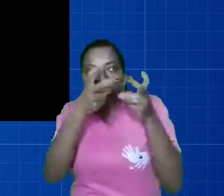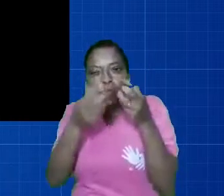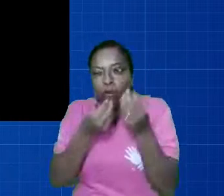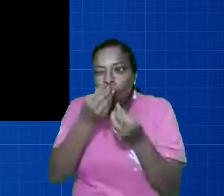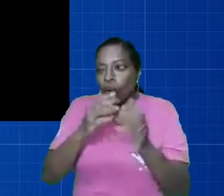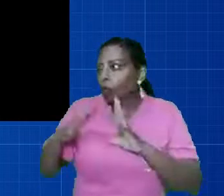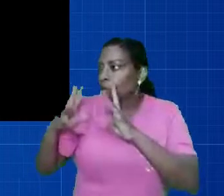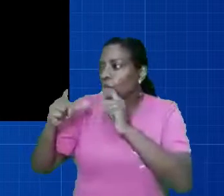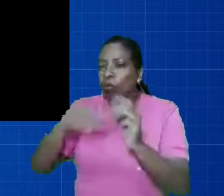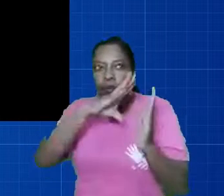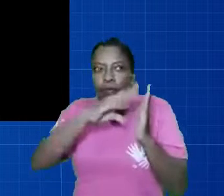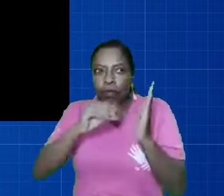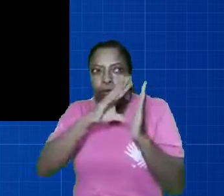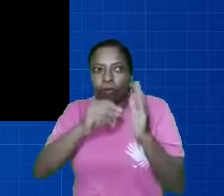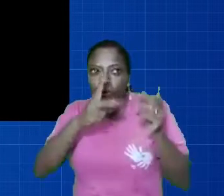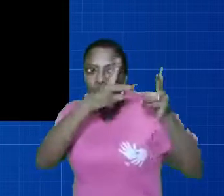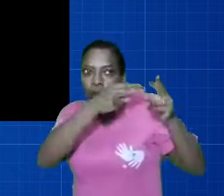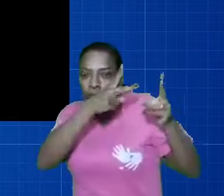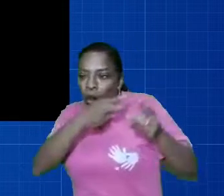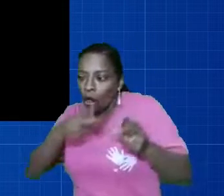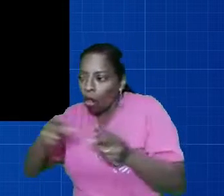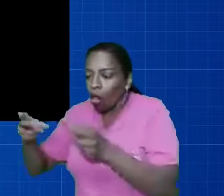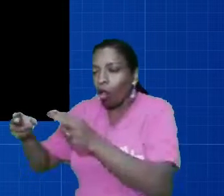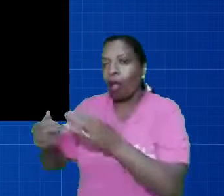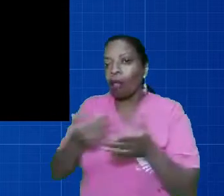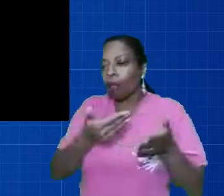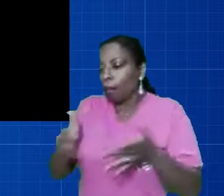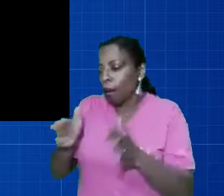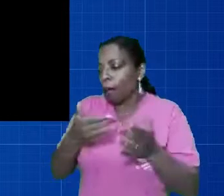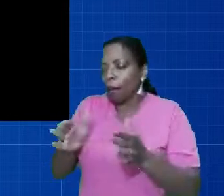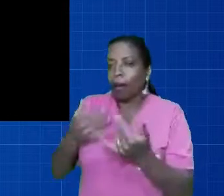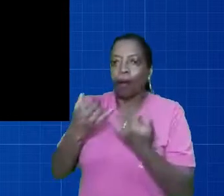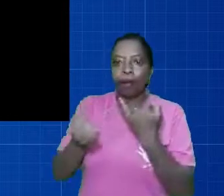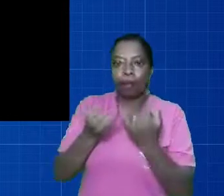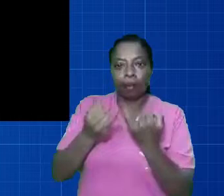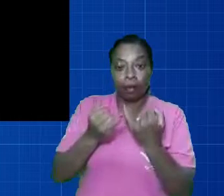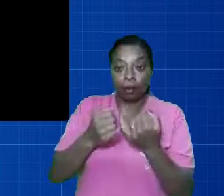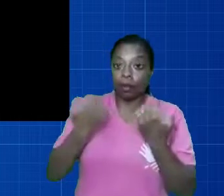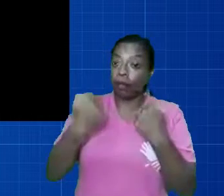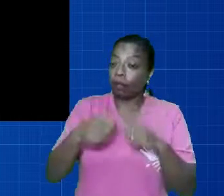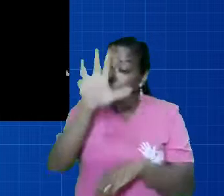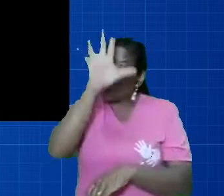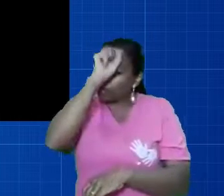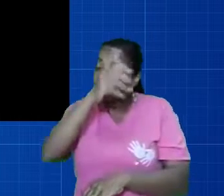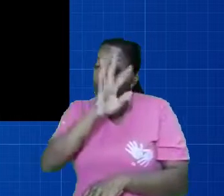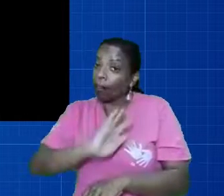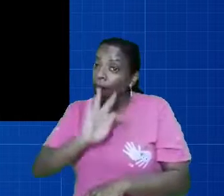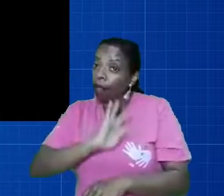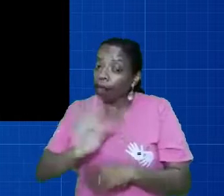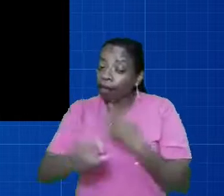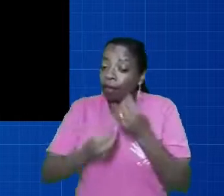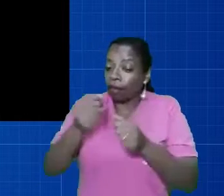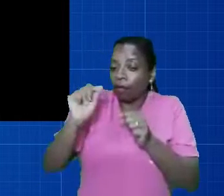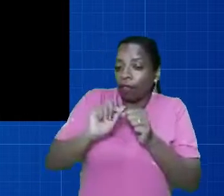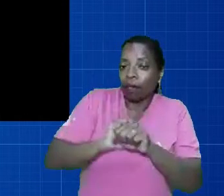todos para aprender a técnica, né, aprender o fazer ali do couro,